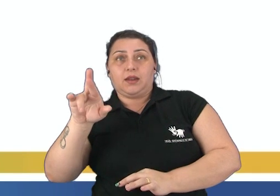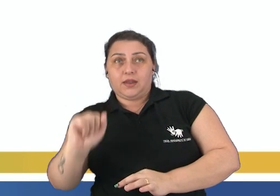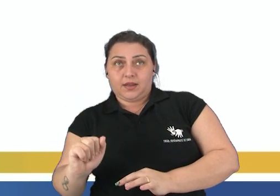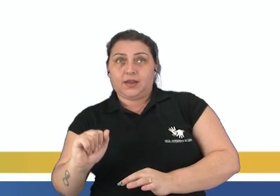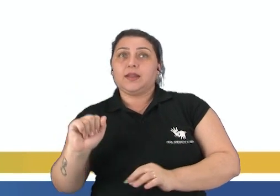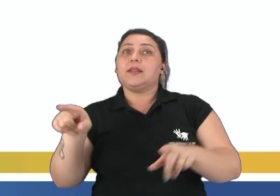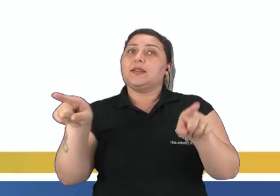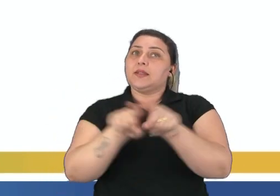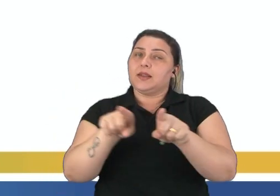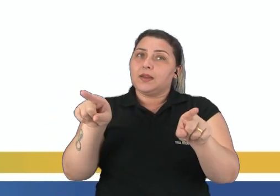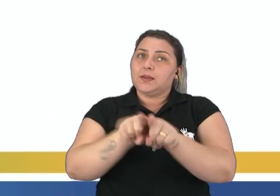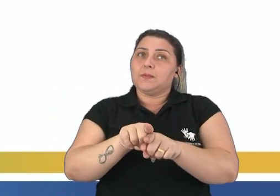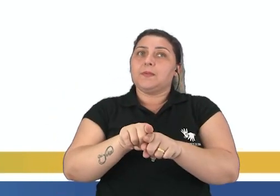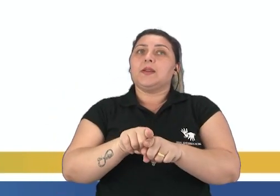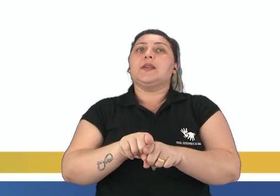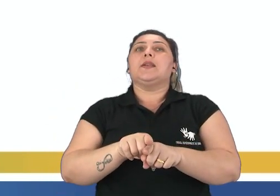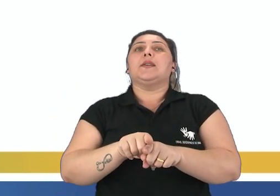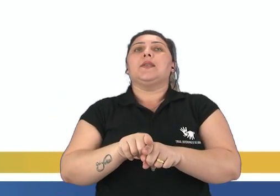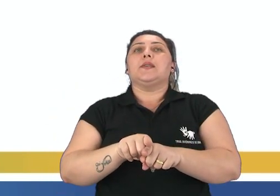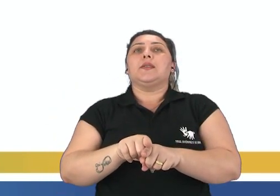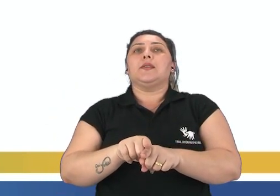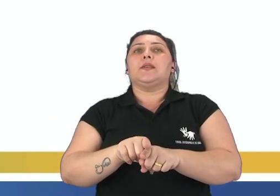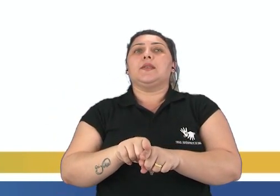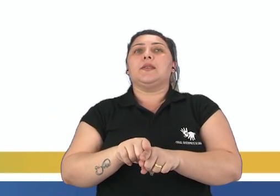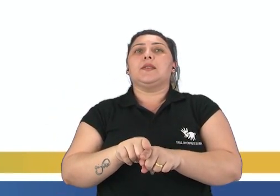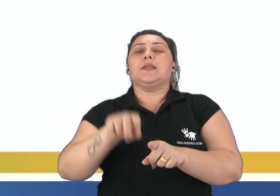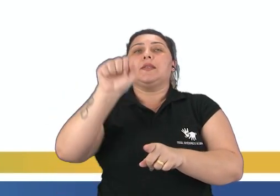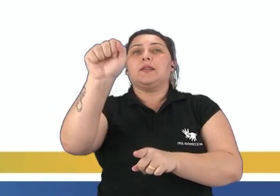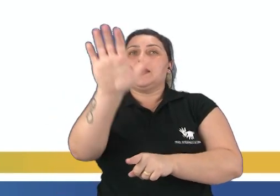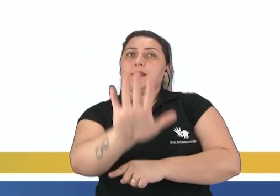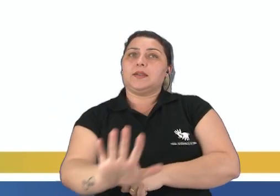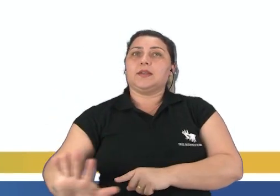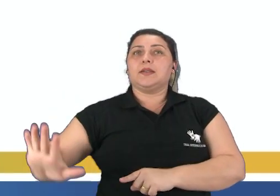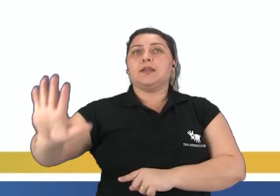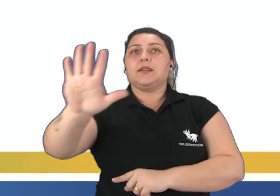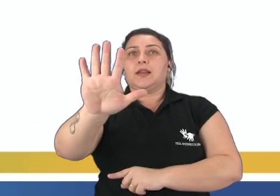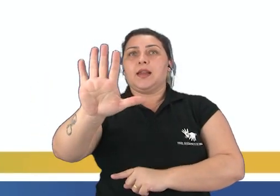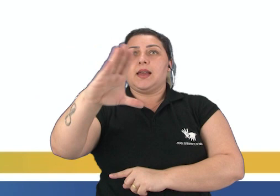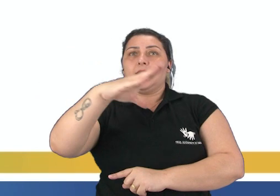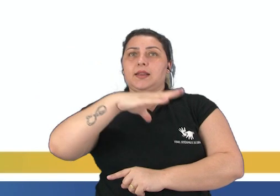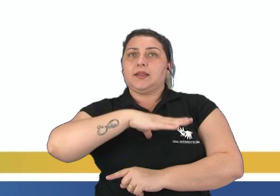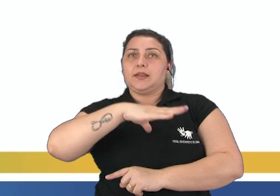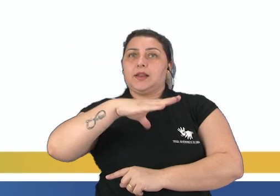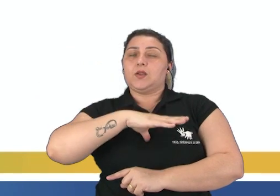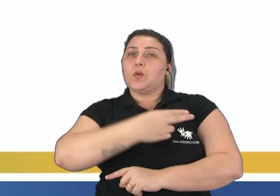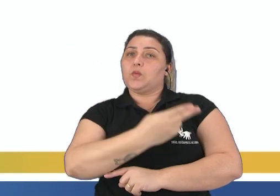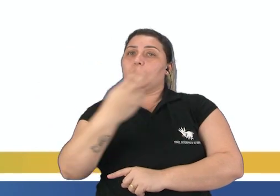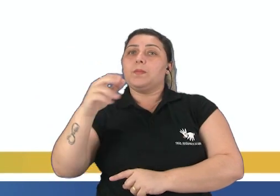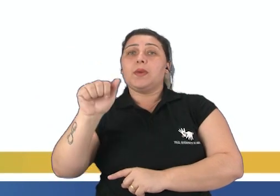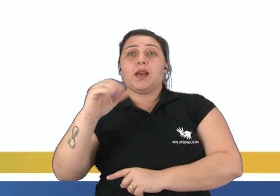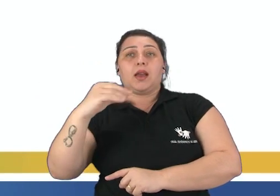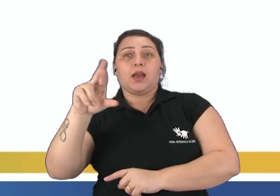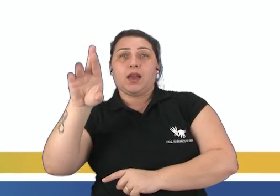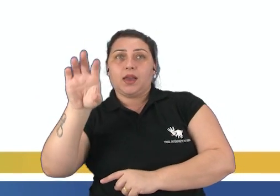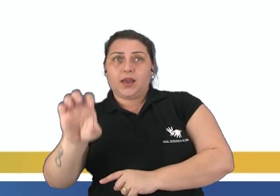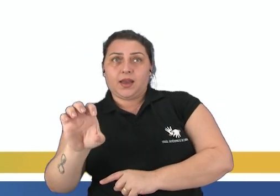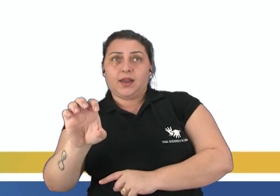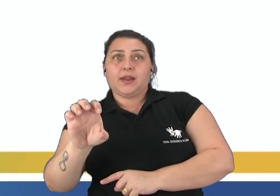Há também, no extremo oriente da Ásia, uma cidade com o nome de